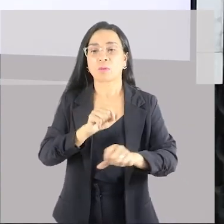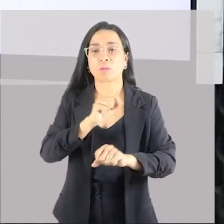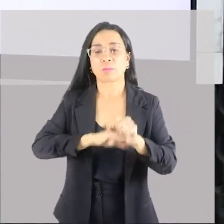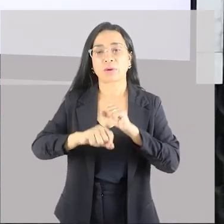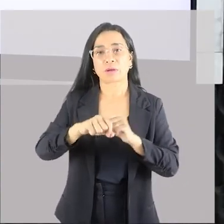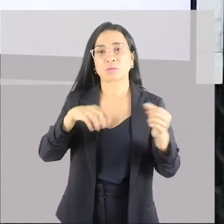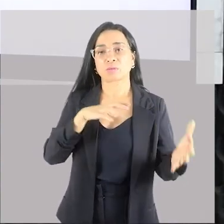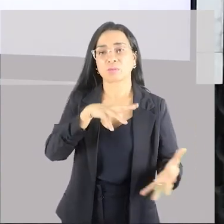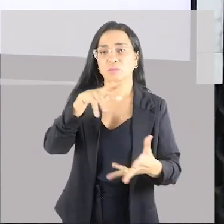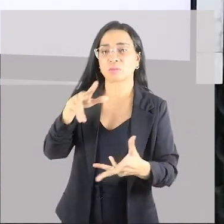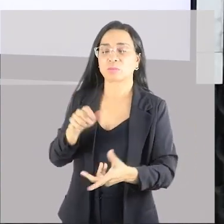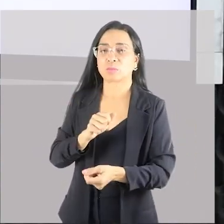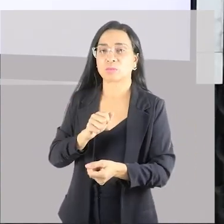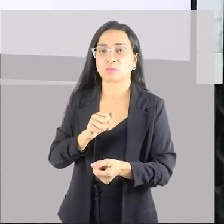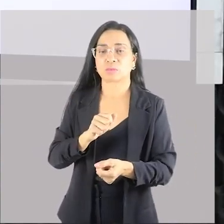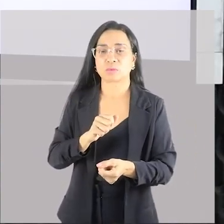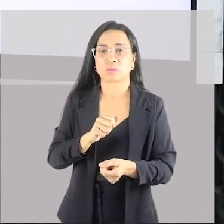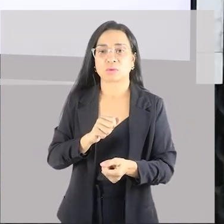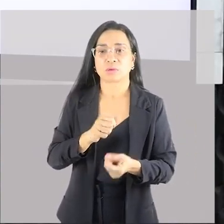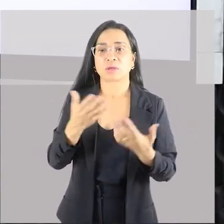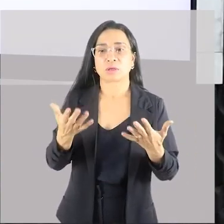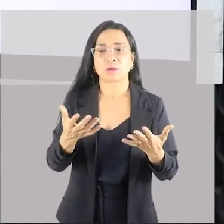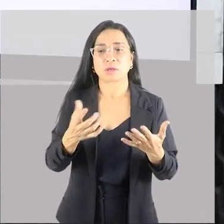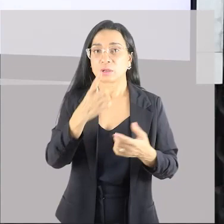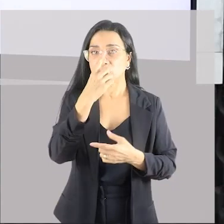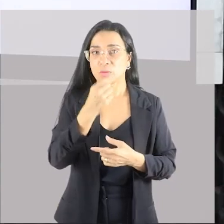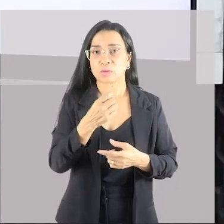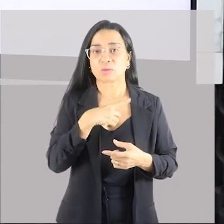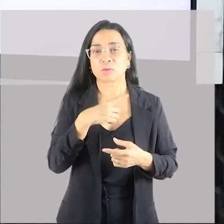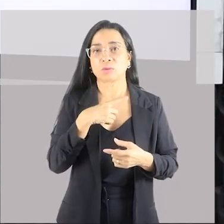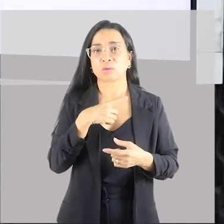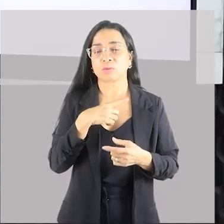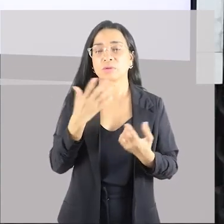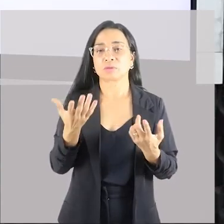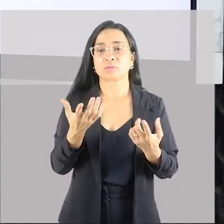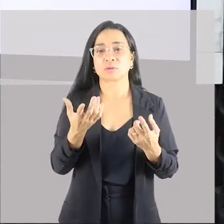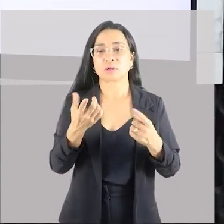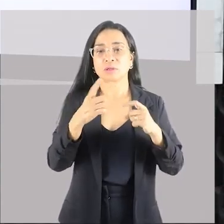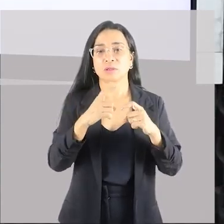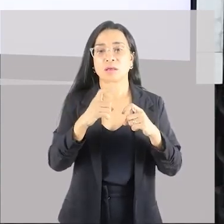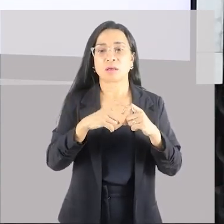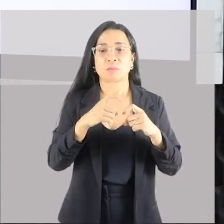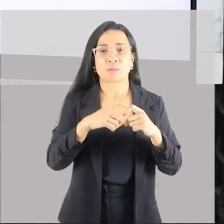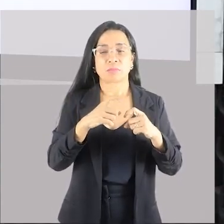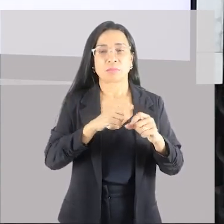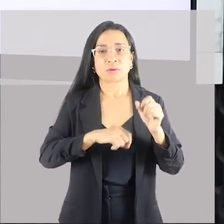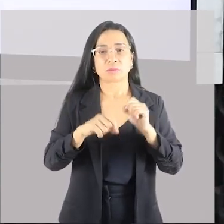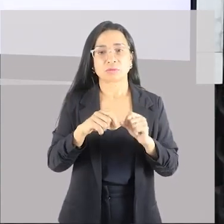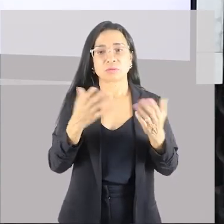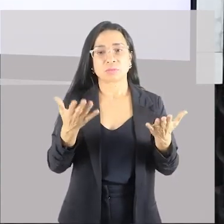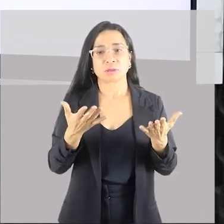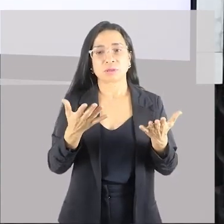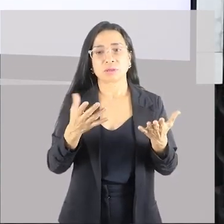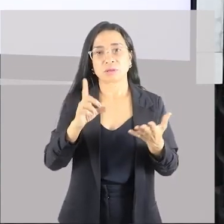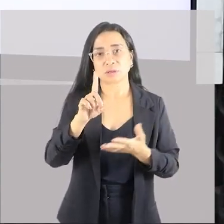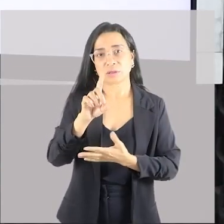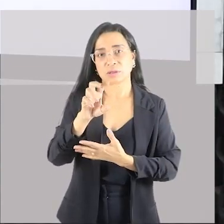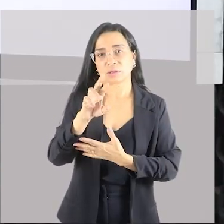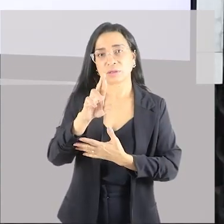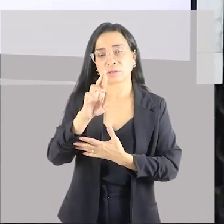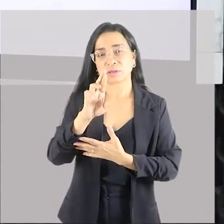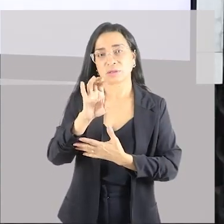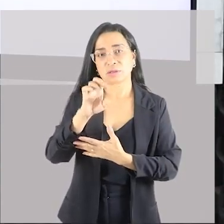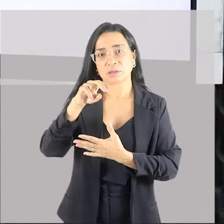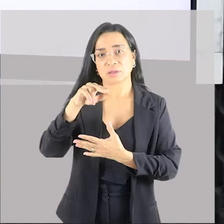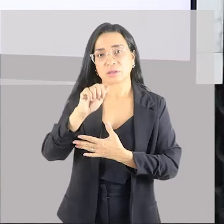da face da Terra. Locke atuou na medicina, por exemplo, a drenagem que muita gente usa, a medicina usa, é dele,